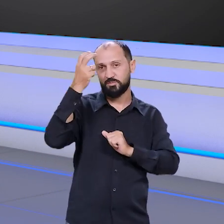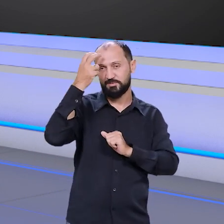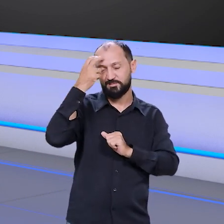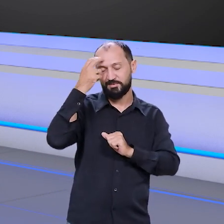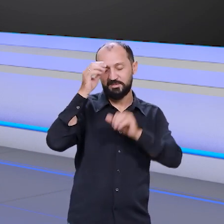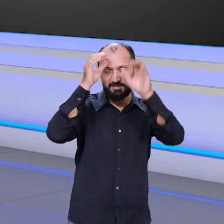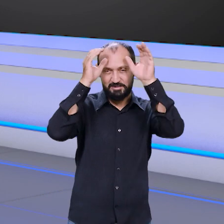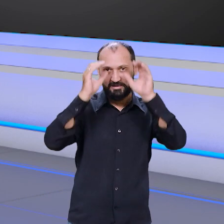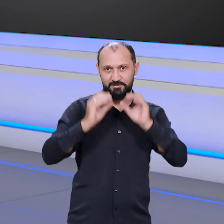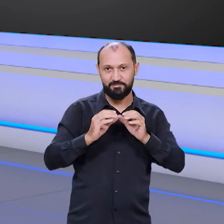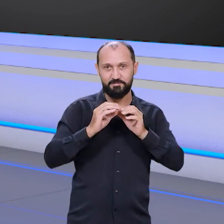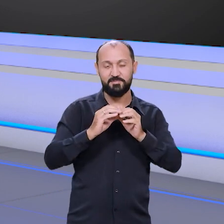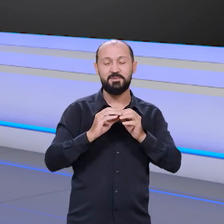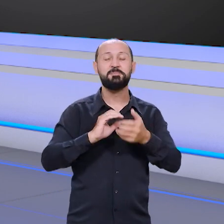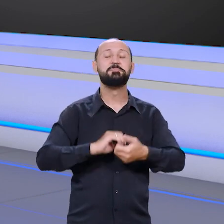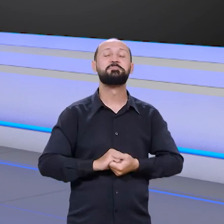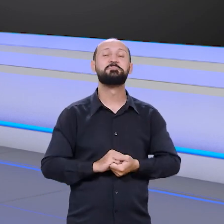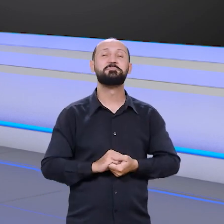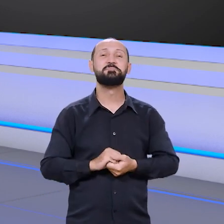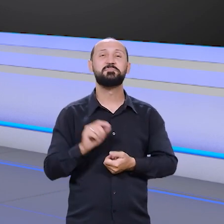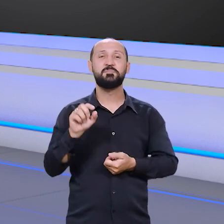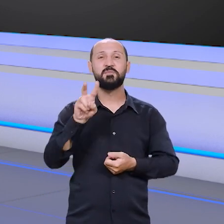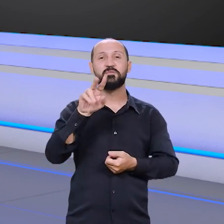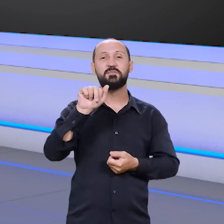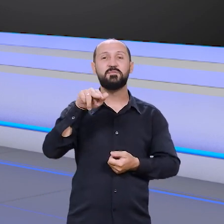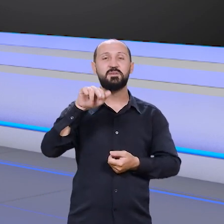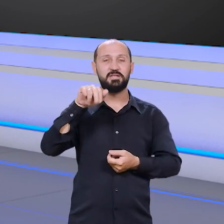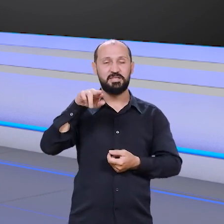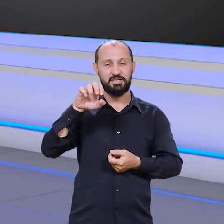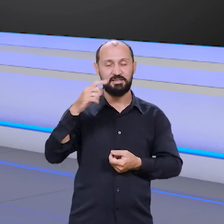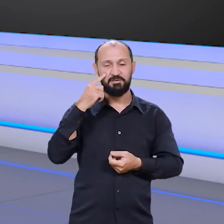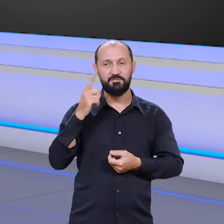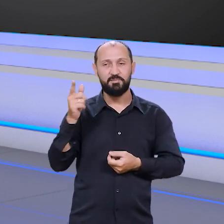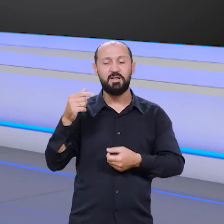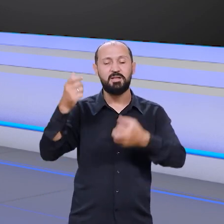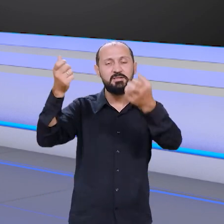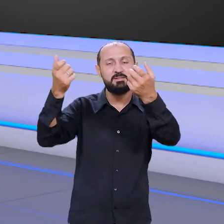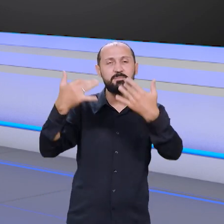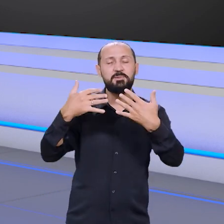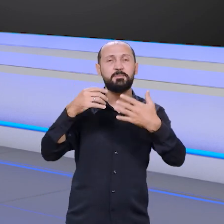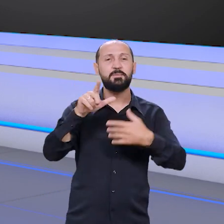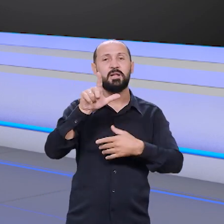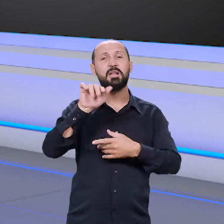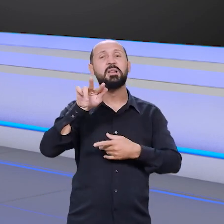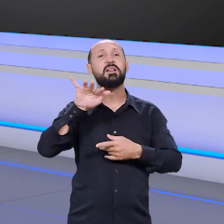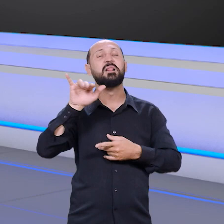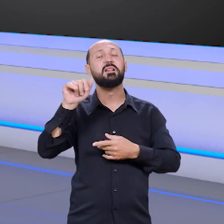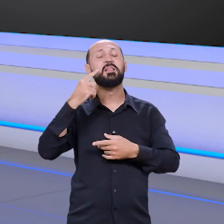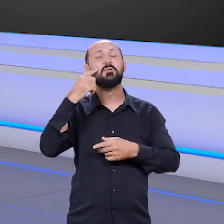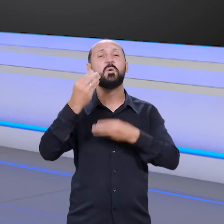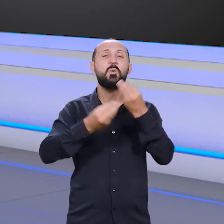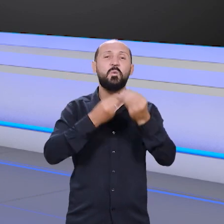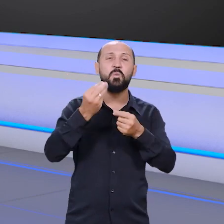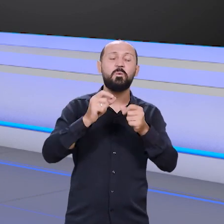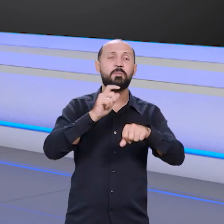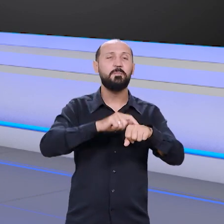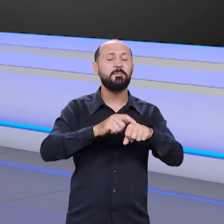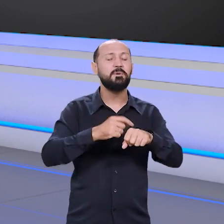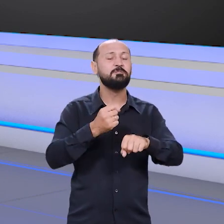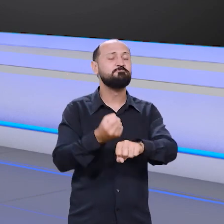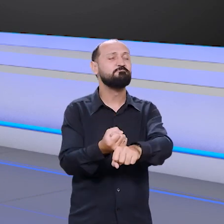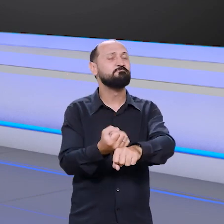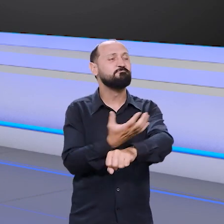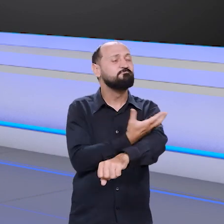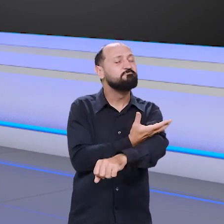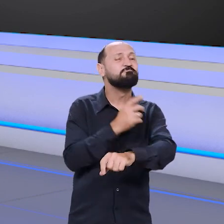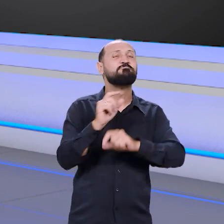Esporte, Cultura e Cidadania do Estado, CETESC, Viviane Luiza. Ela contou a Lívia Machado uma coleção